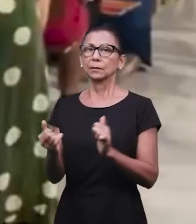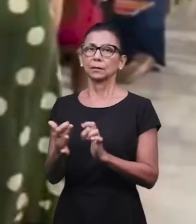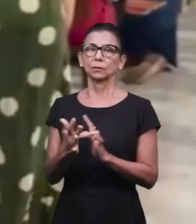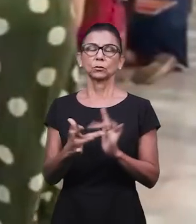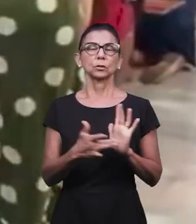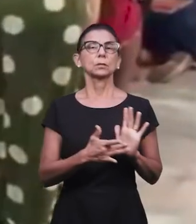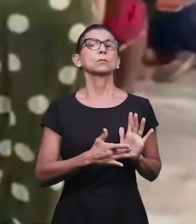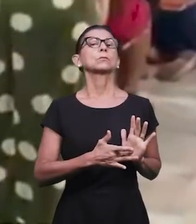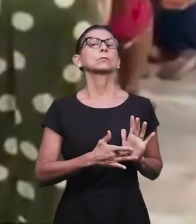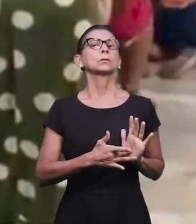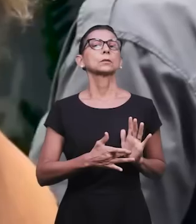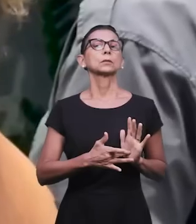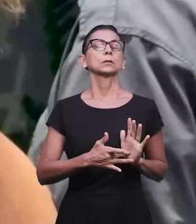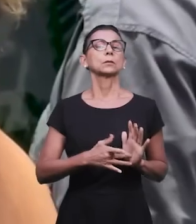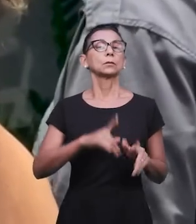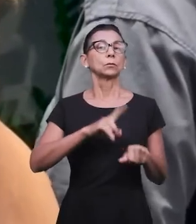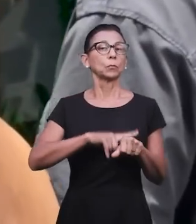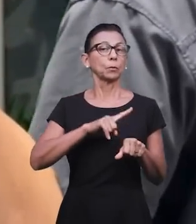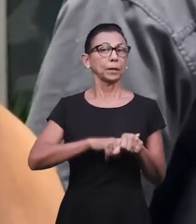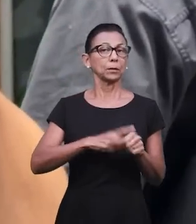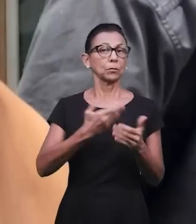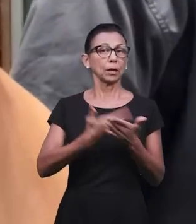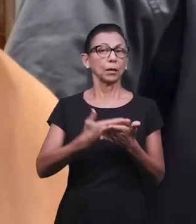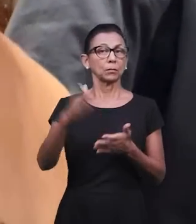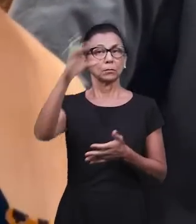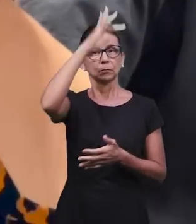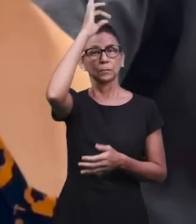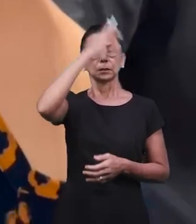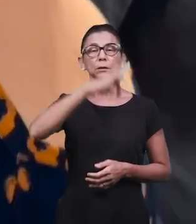do Senhor pela aula de batismo. O nome do